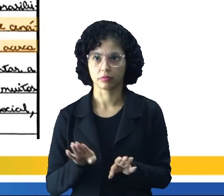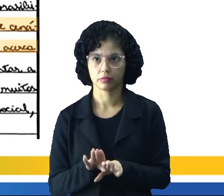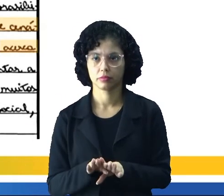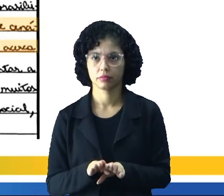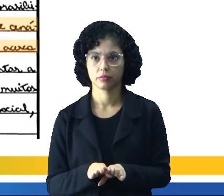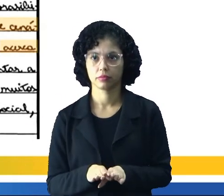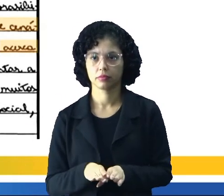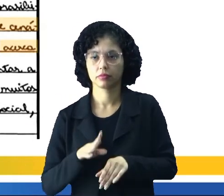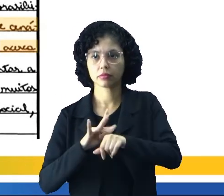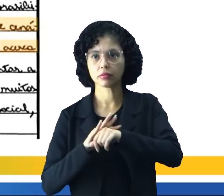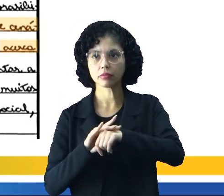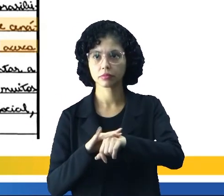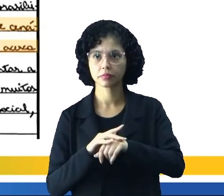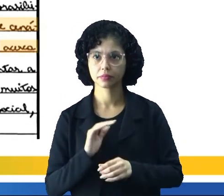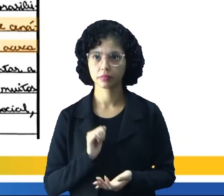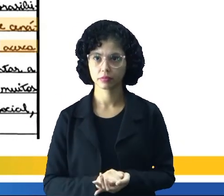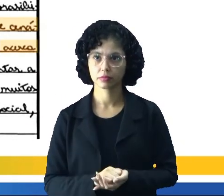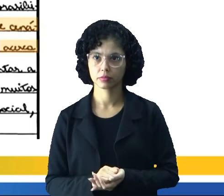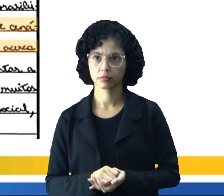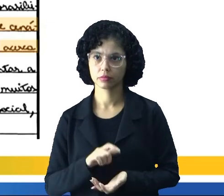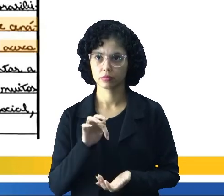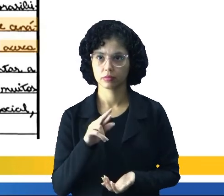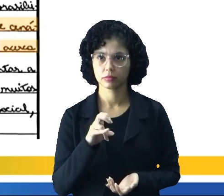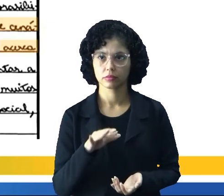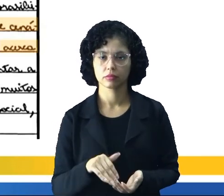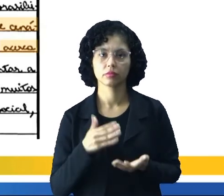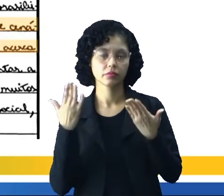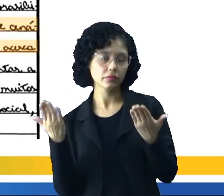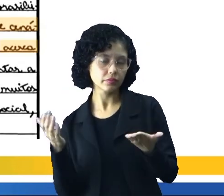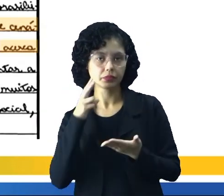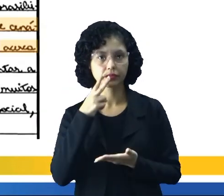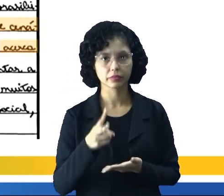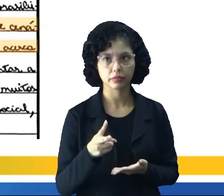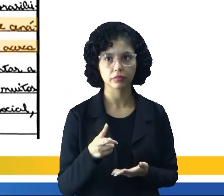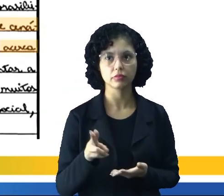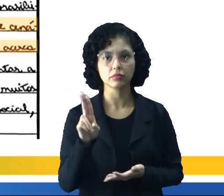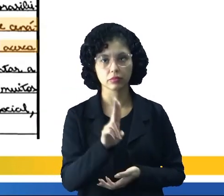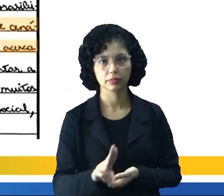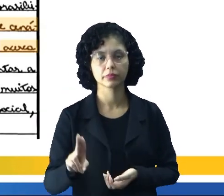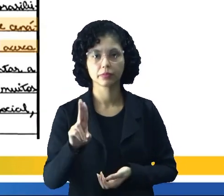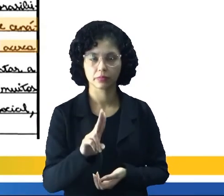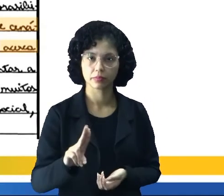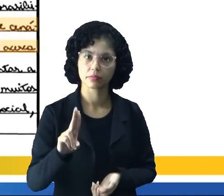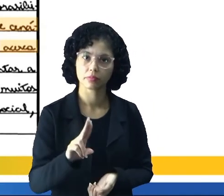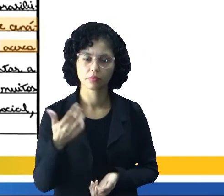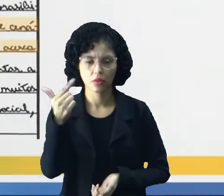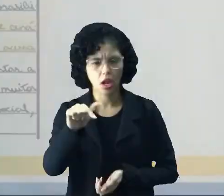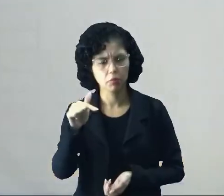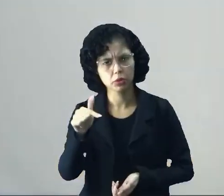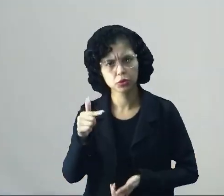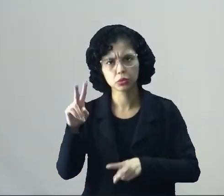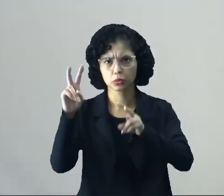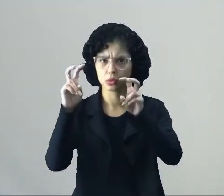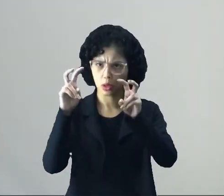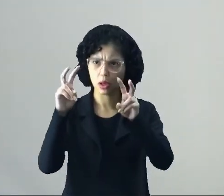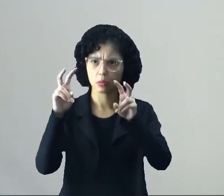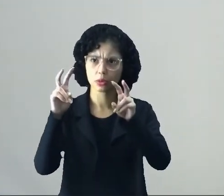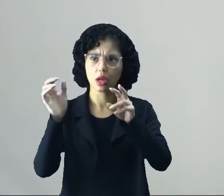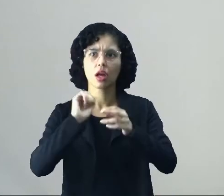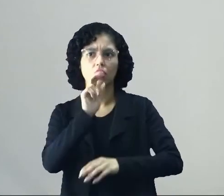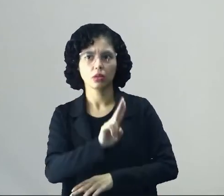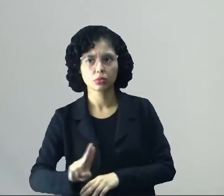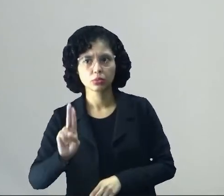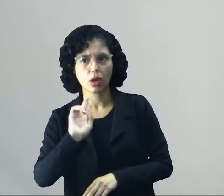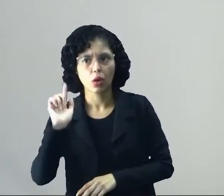dessas enfermidades, esses estigmas. Então, assim, vejam que ele não está repetindo, né, os